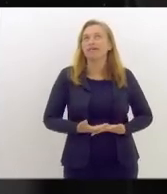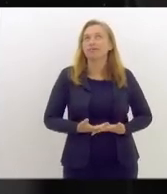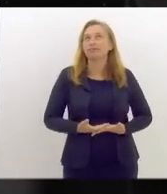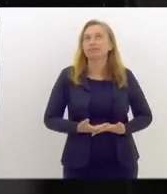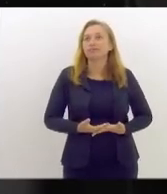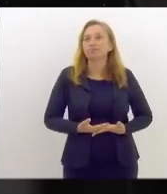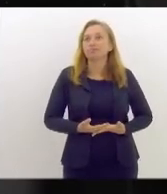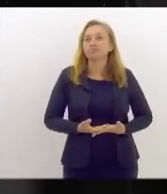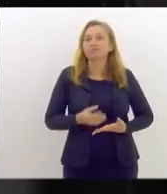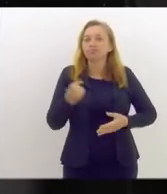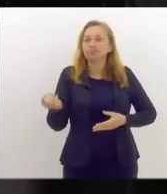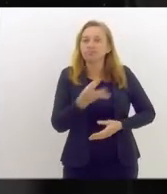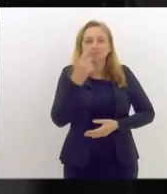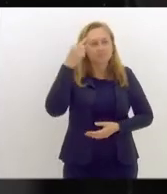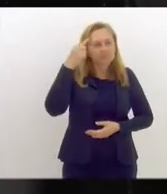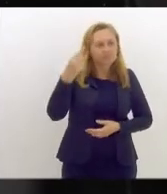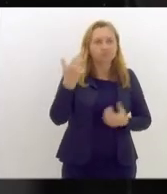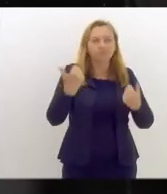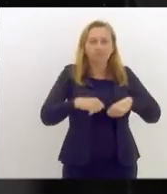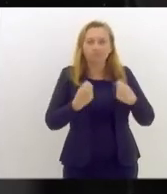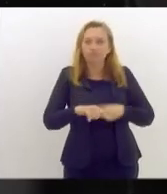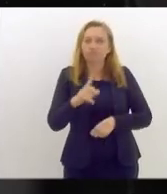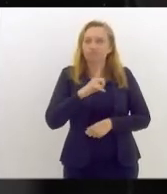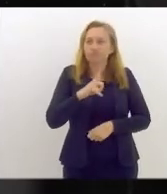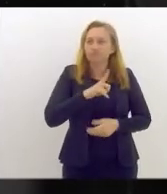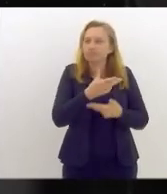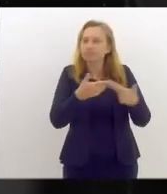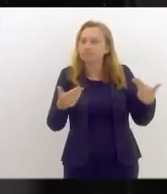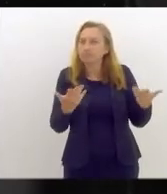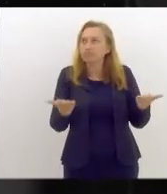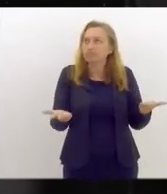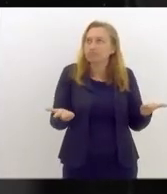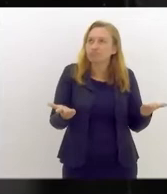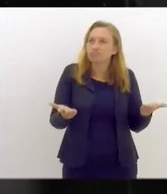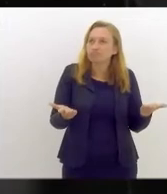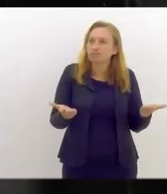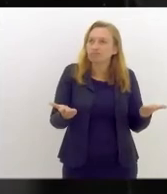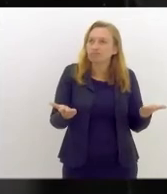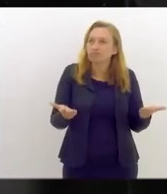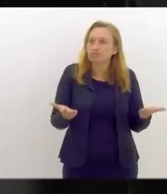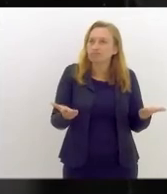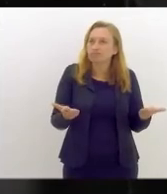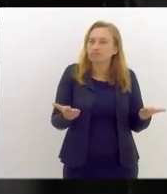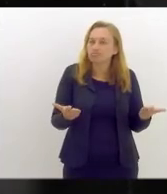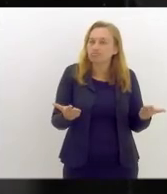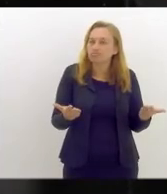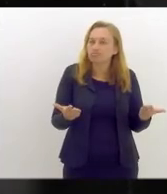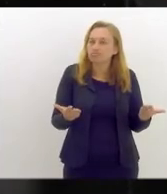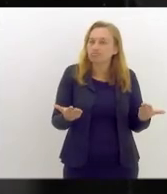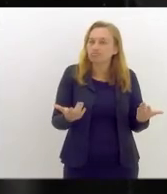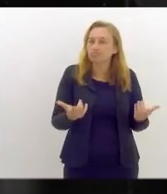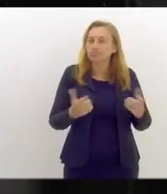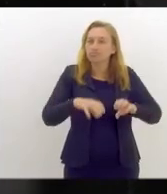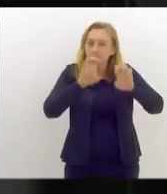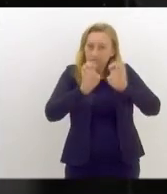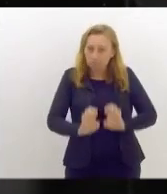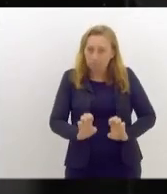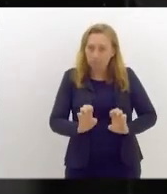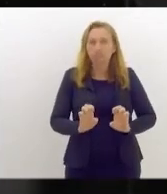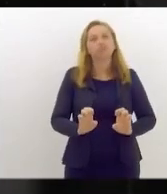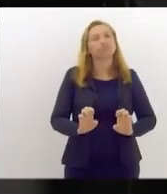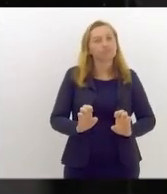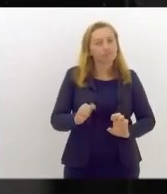nova ideia que devemos ter coisas que que tem que ter que aonde a ética tem que